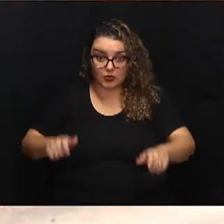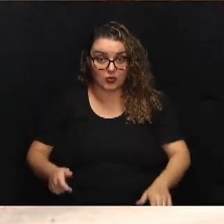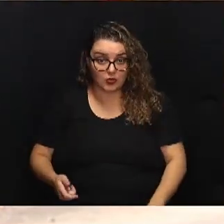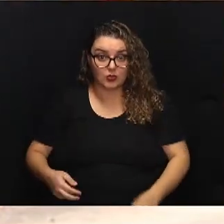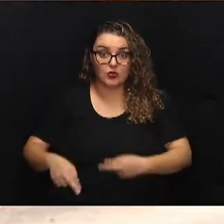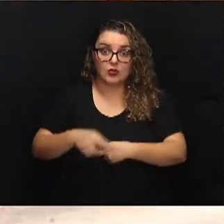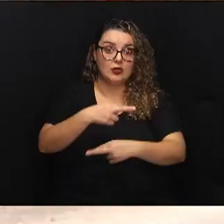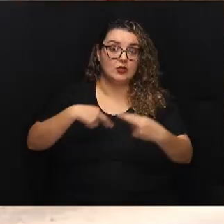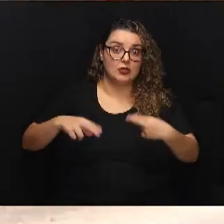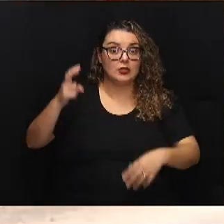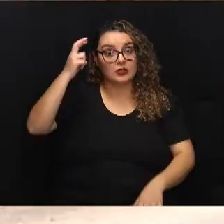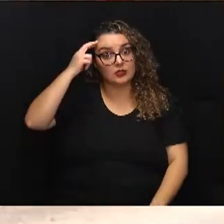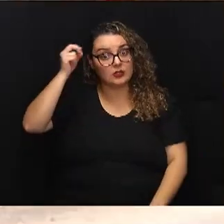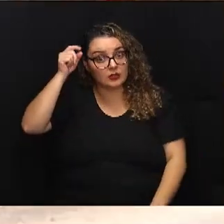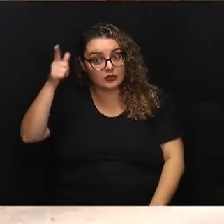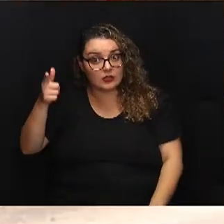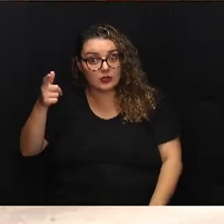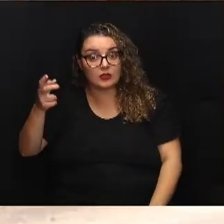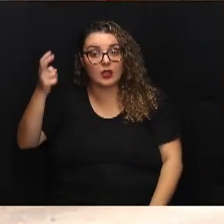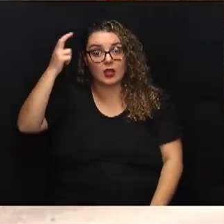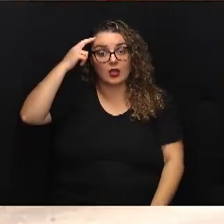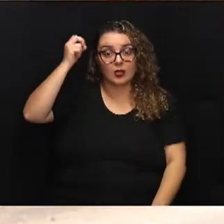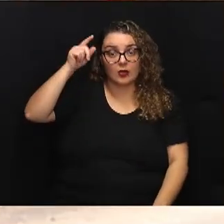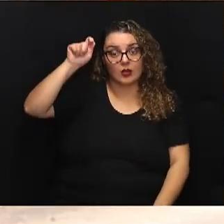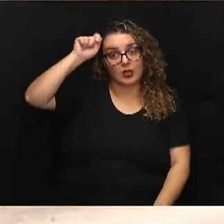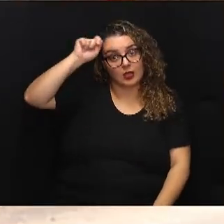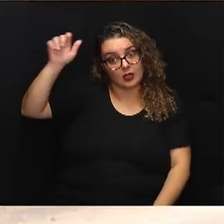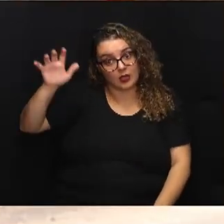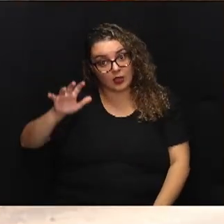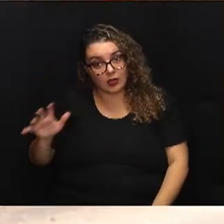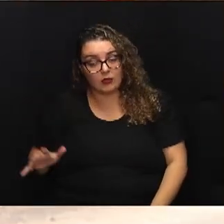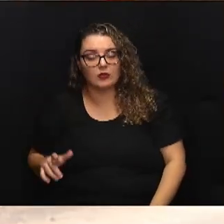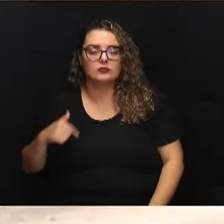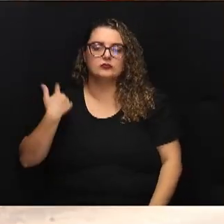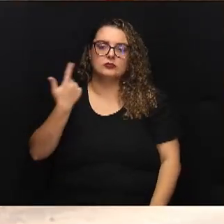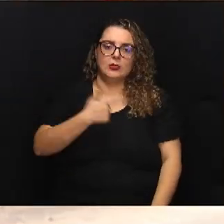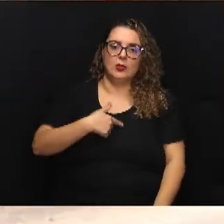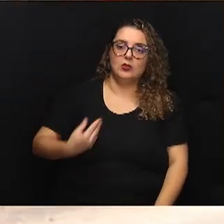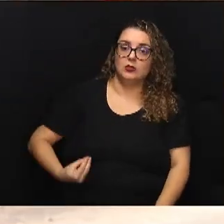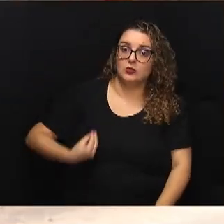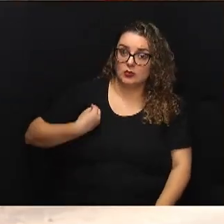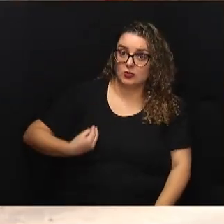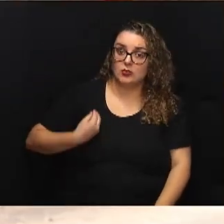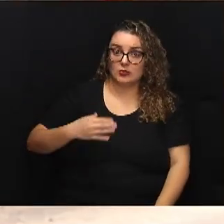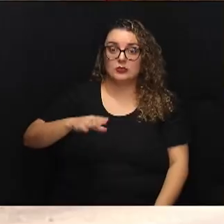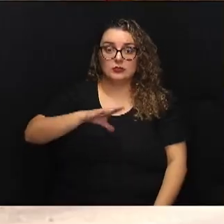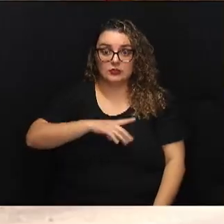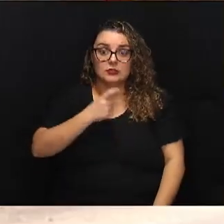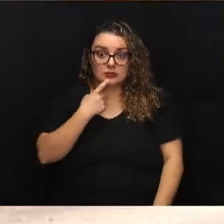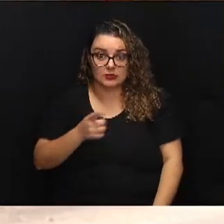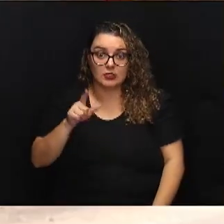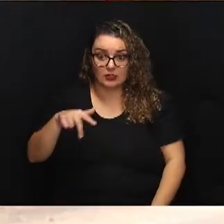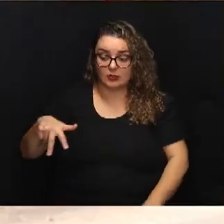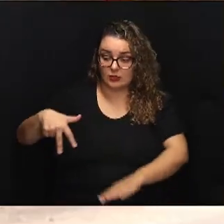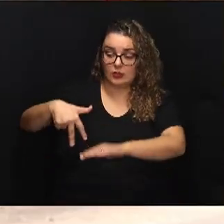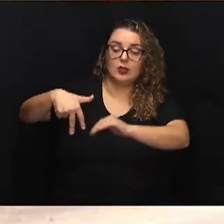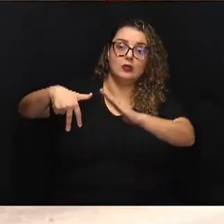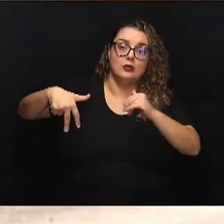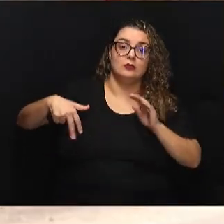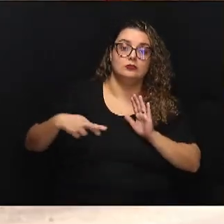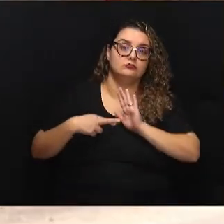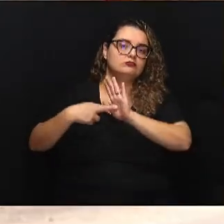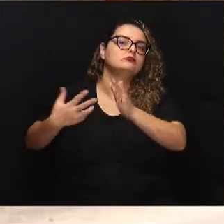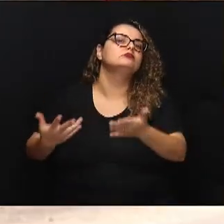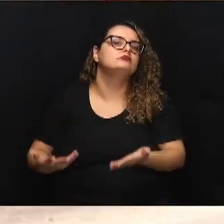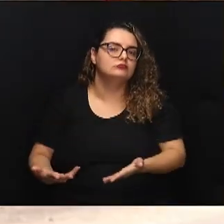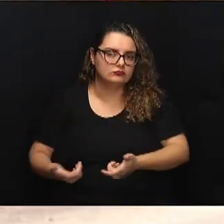à cultura. A cultura também afro, presente na nossa cidade. Então, ela é uma grande referência, um grande exemplo. E eu acho que